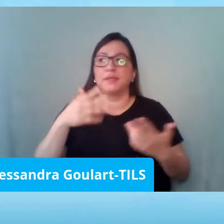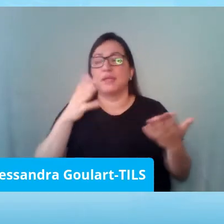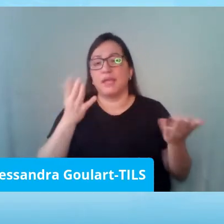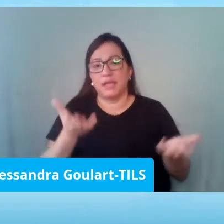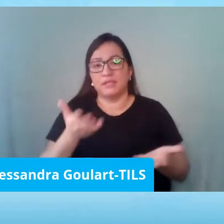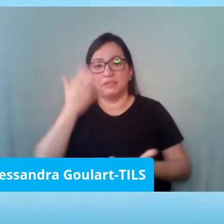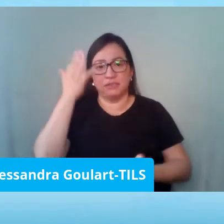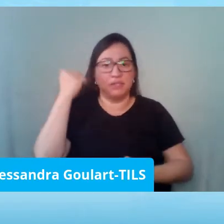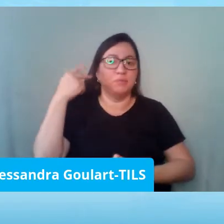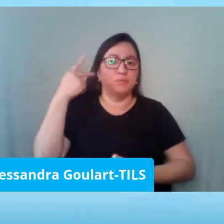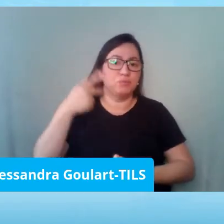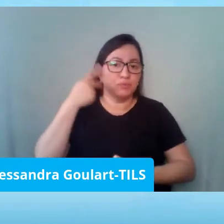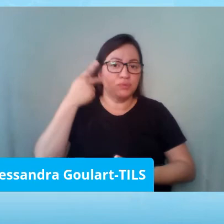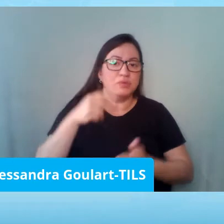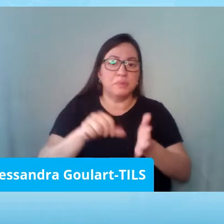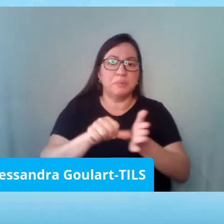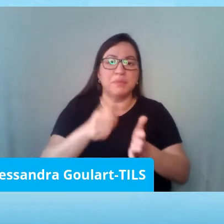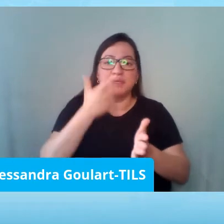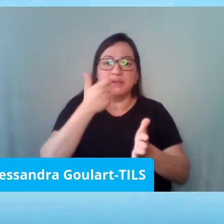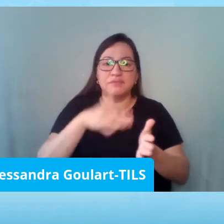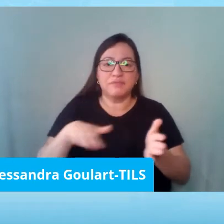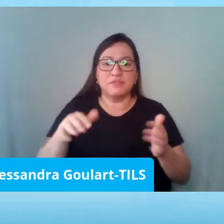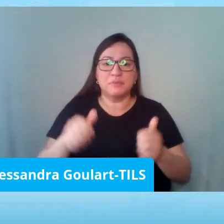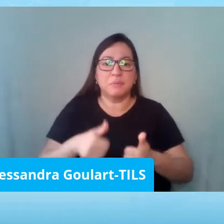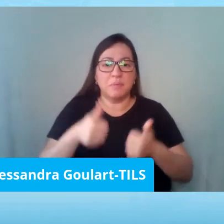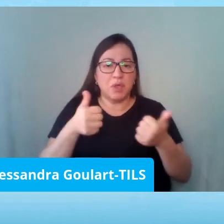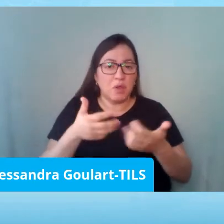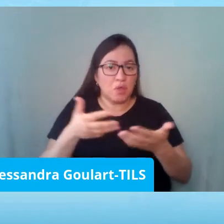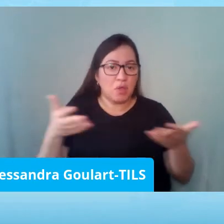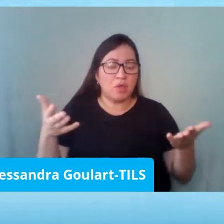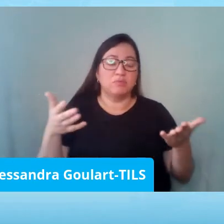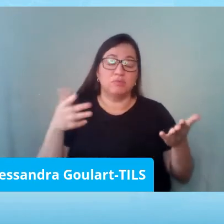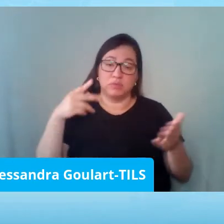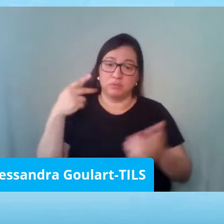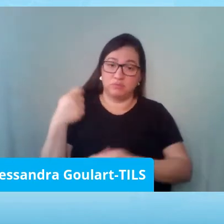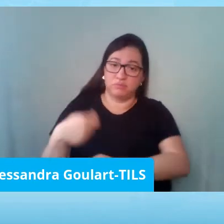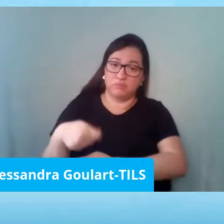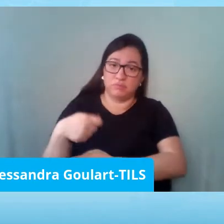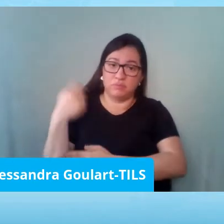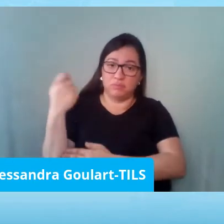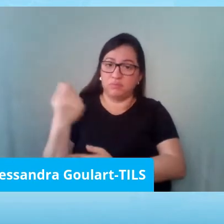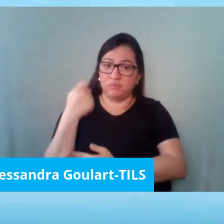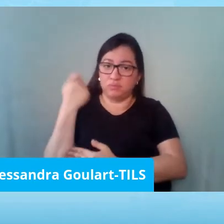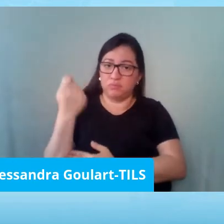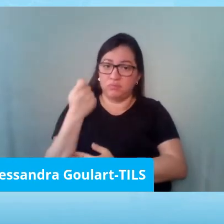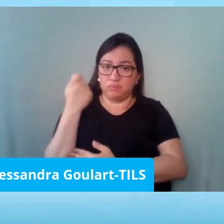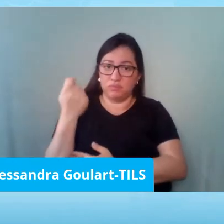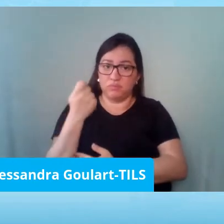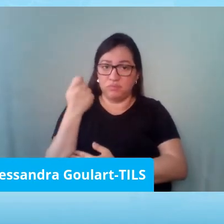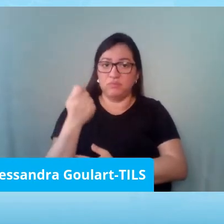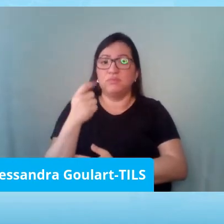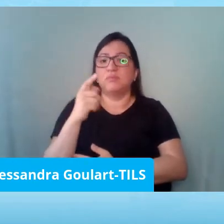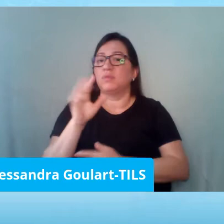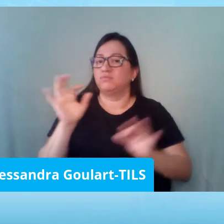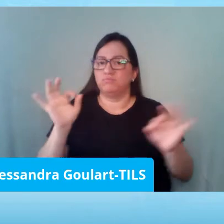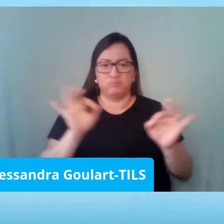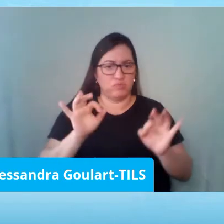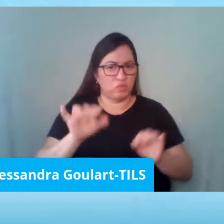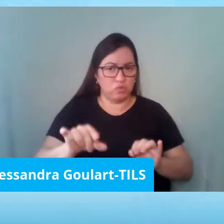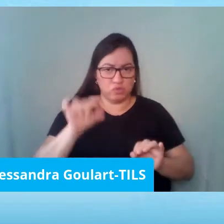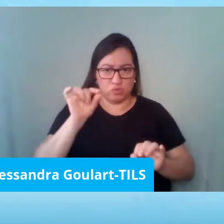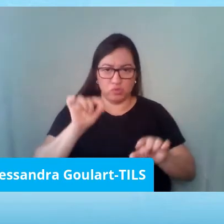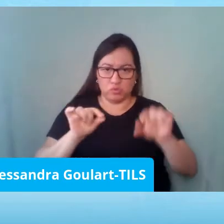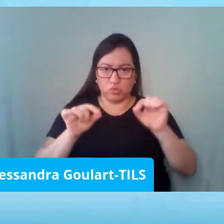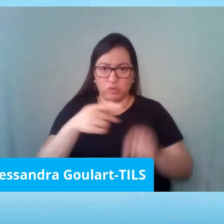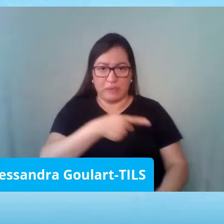de proteção à primeira infância no estado do Rio Grande do Sul, e entendendo esse como um movimento apartidário, buscando o compromisso